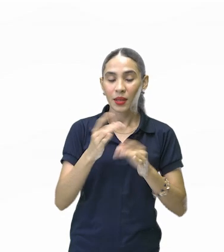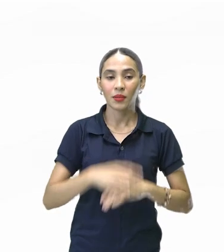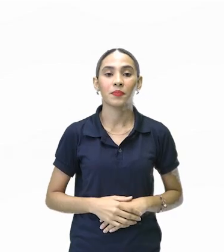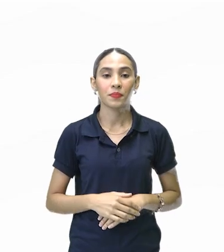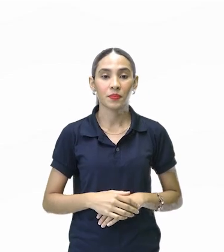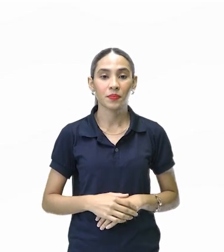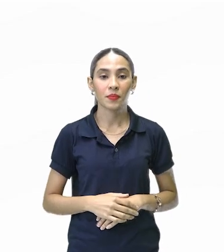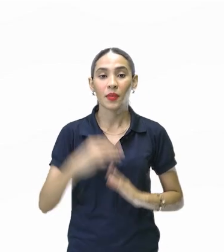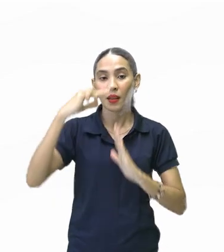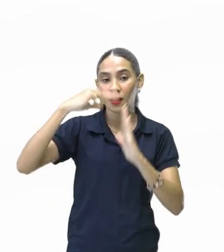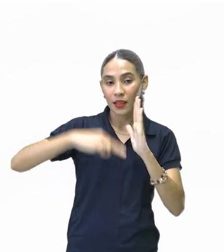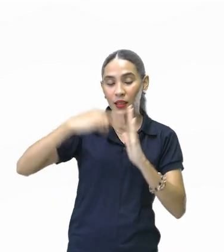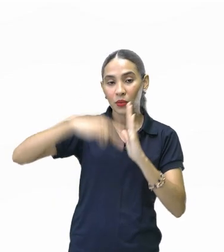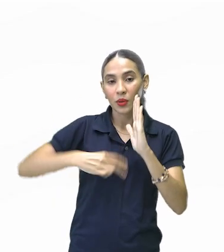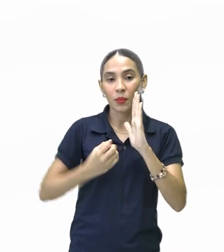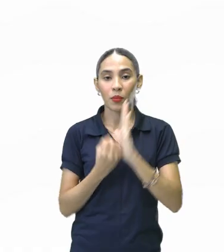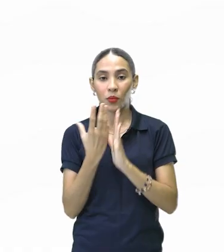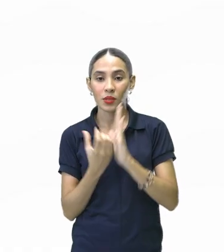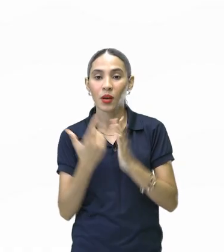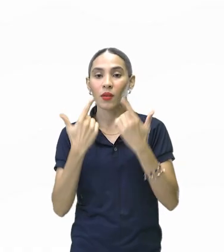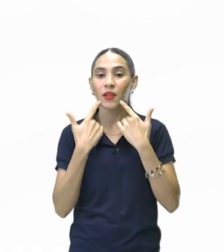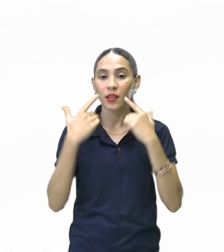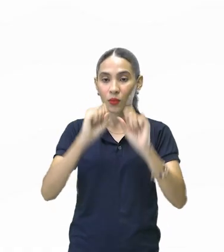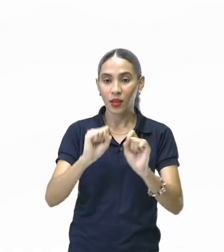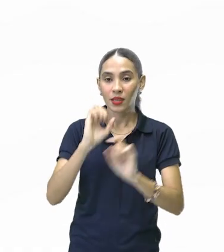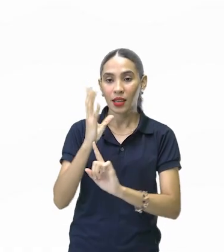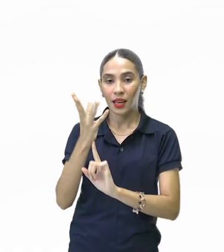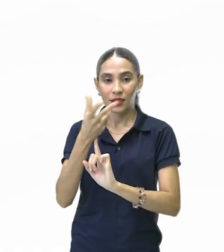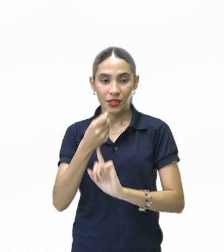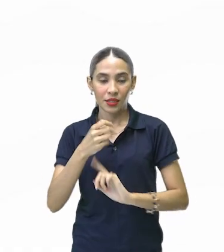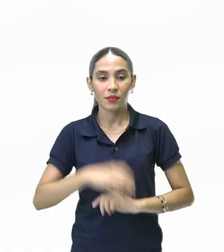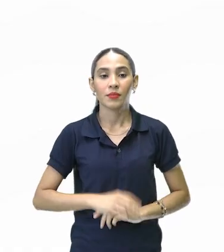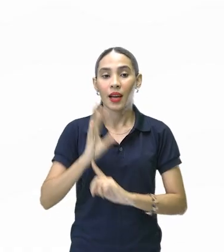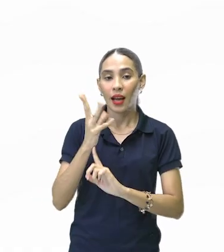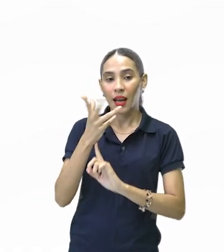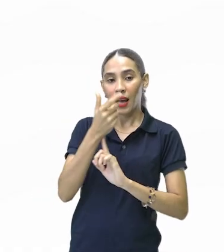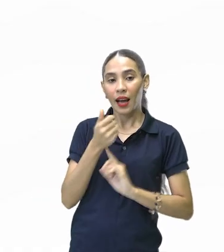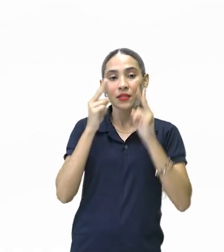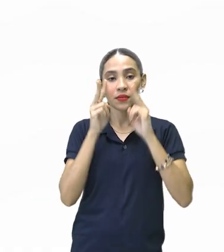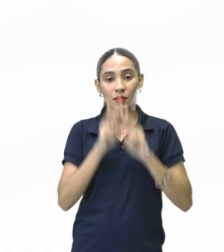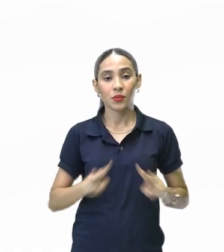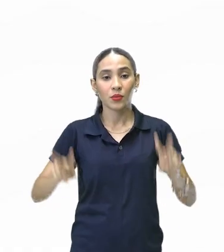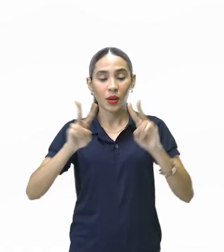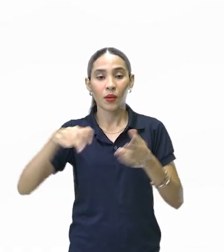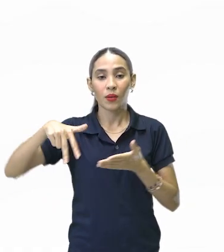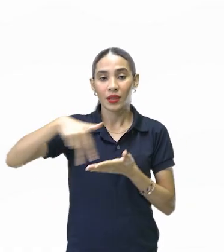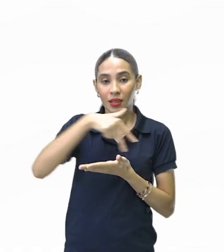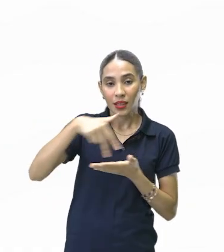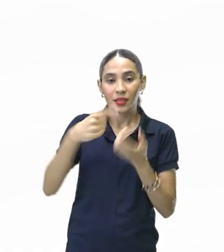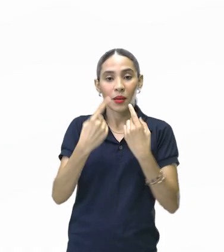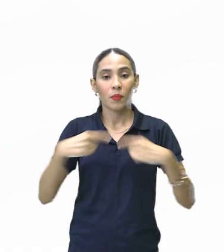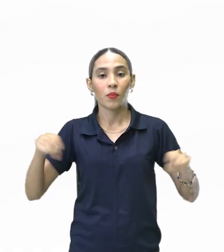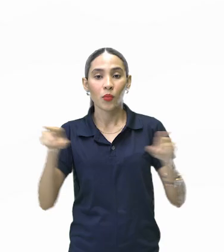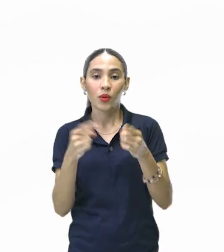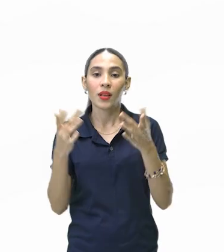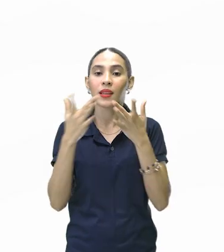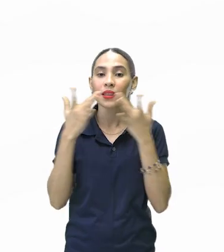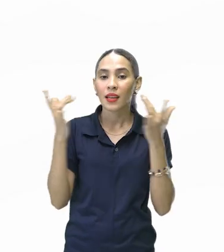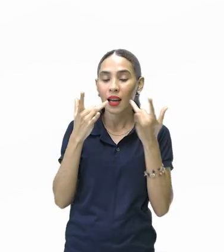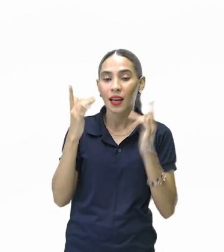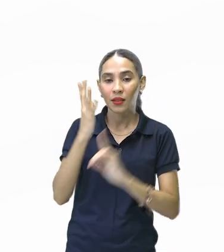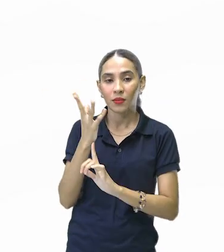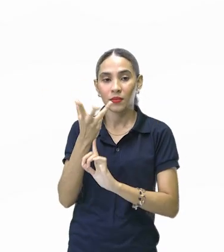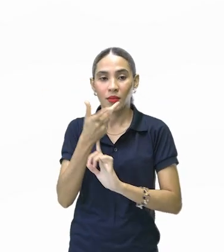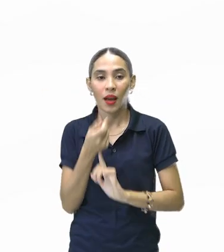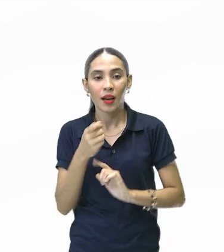Detalhamento. Leitura das produções das linguagens artísticas, artes visuais, dança, música, teatro e